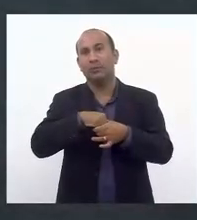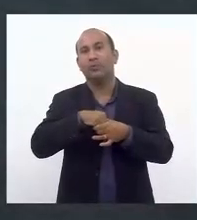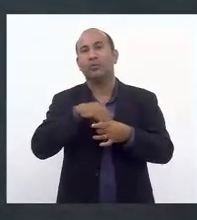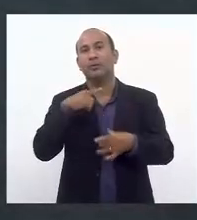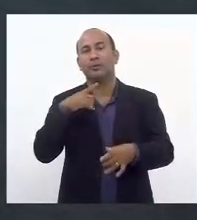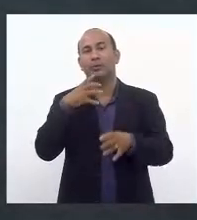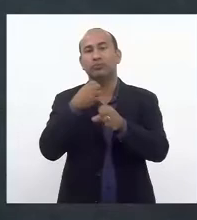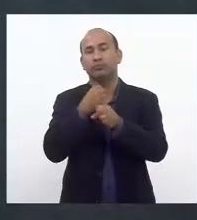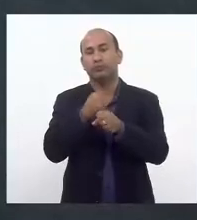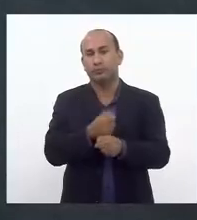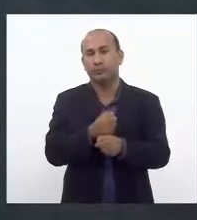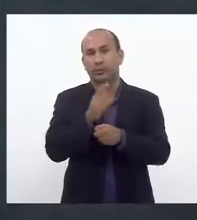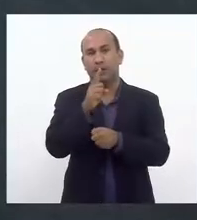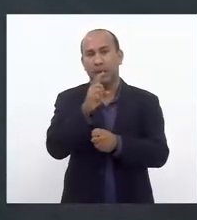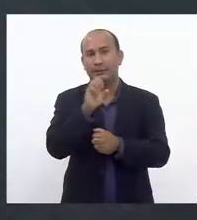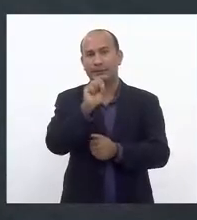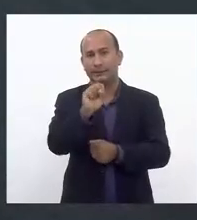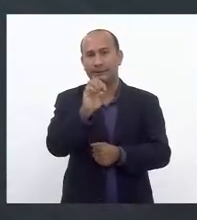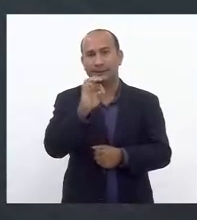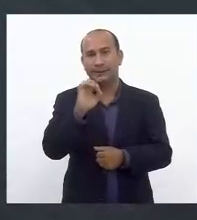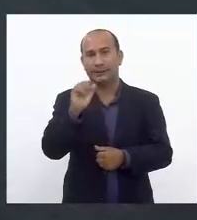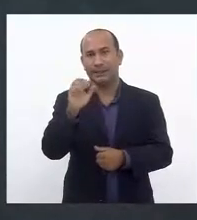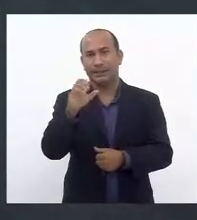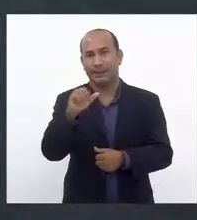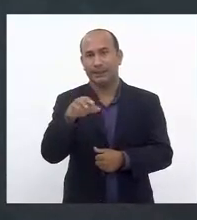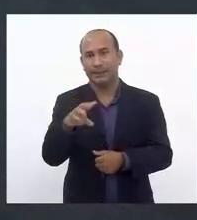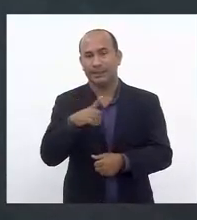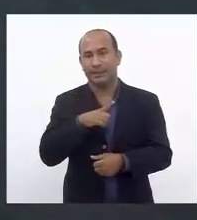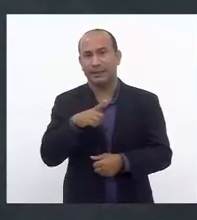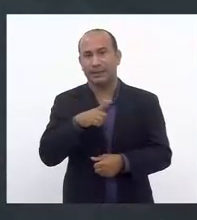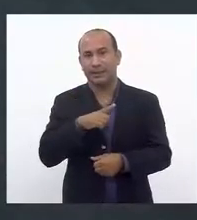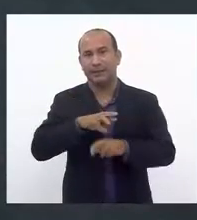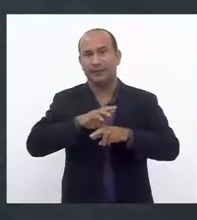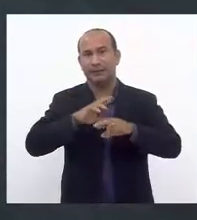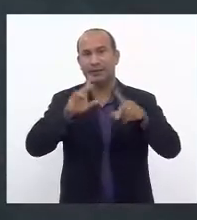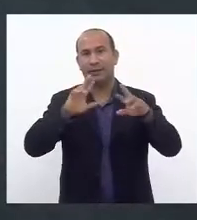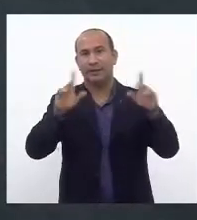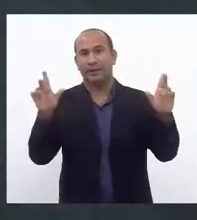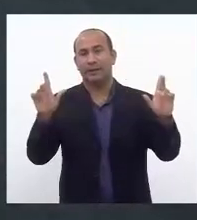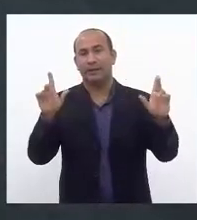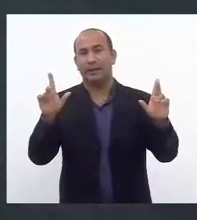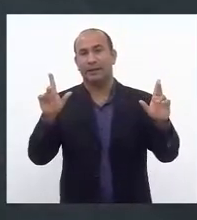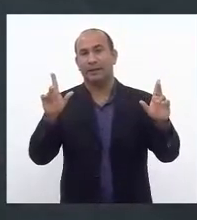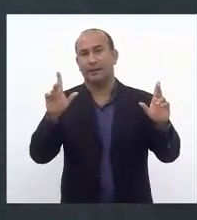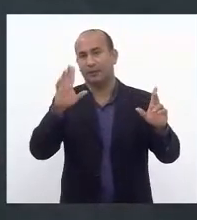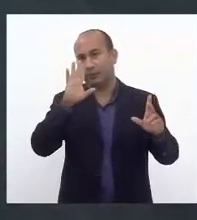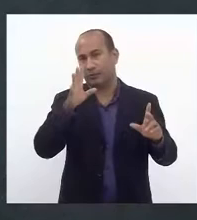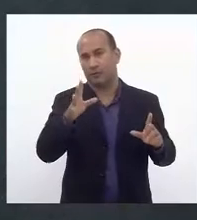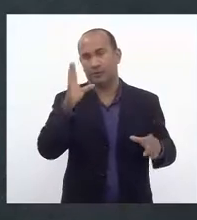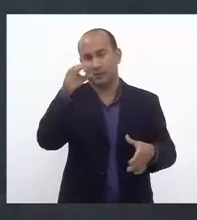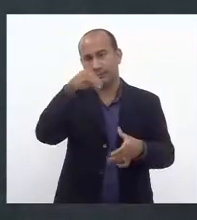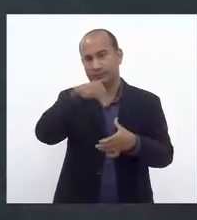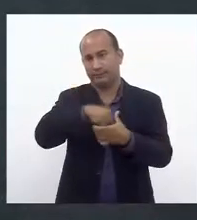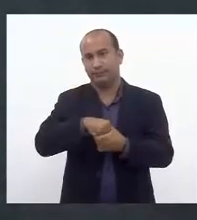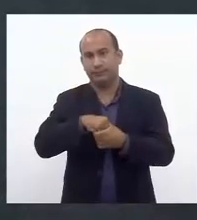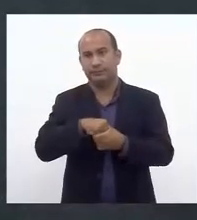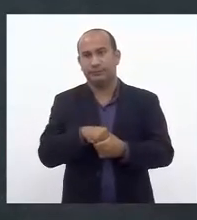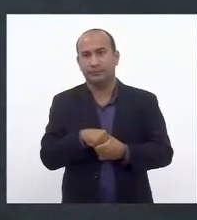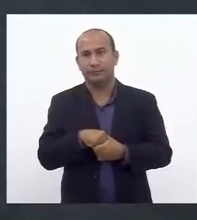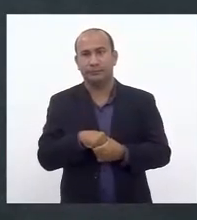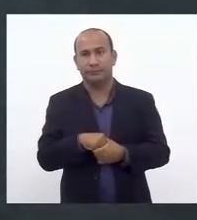de Contas de Santa Catarina tem, difere da forma de julgar internamente